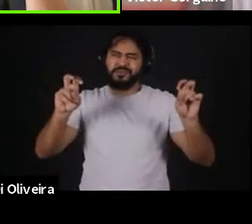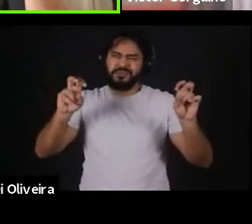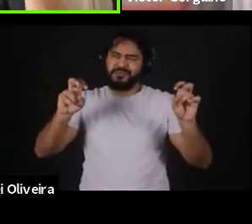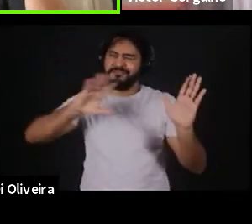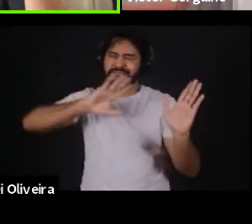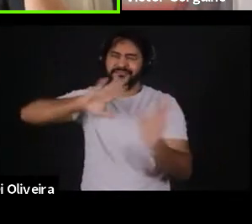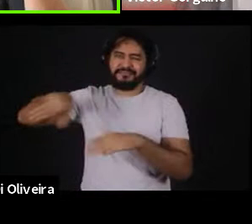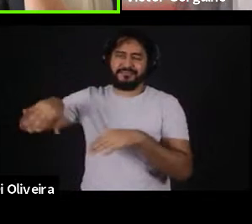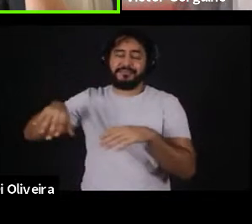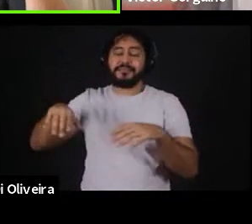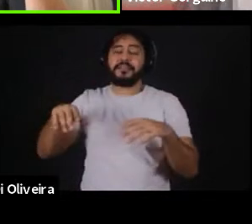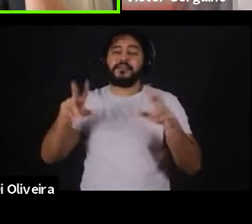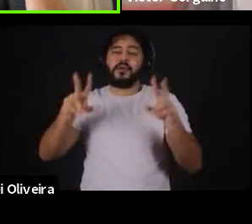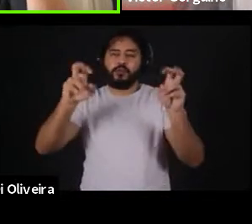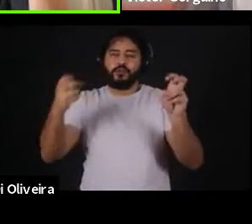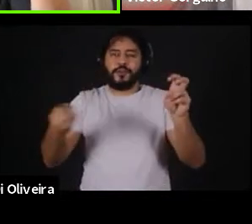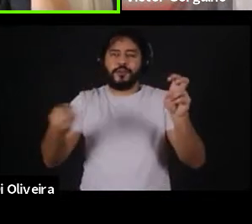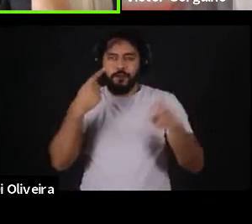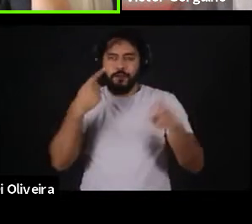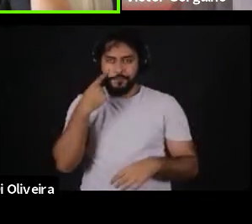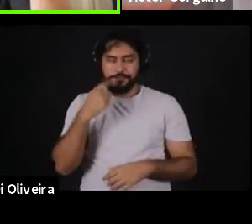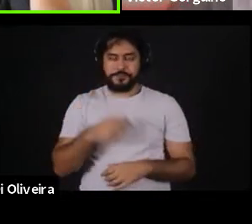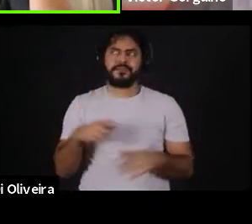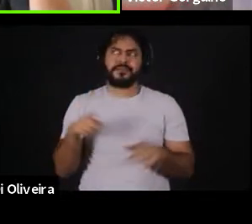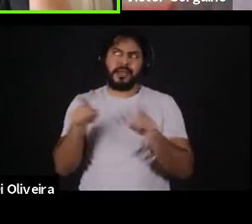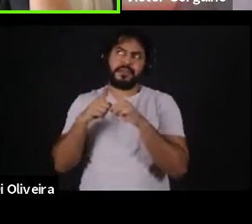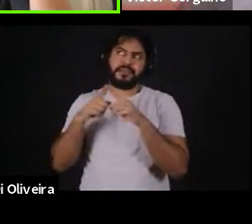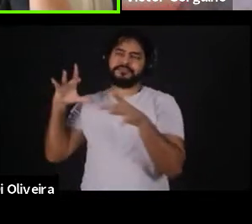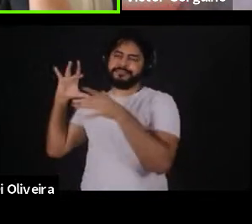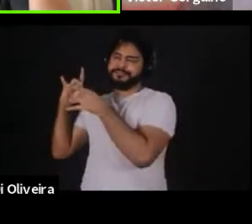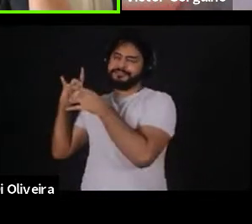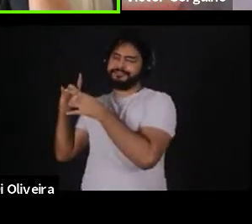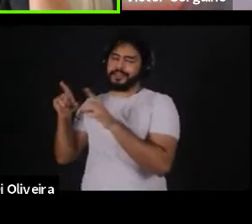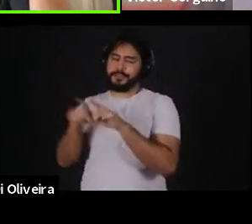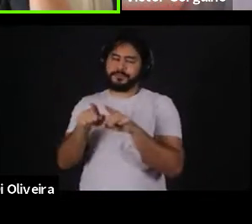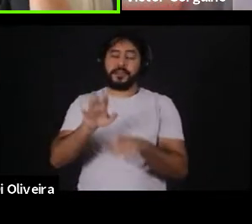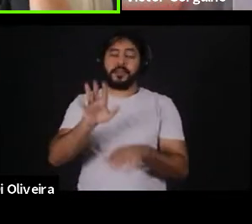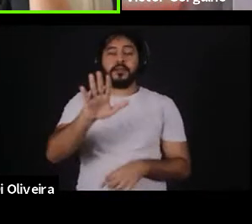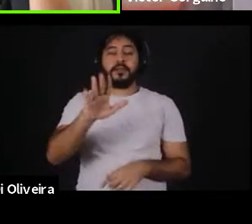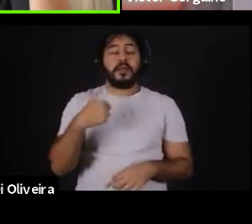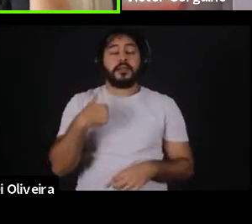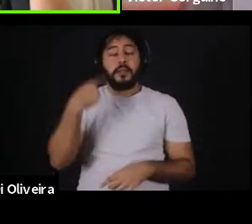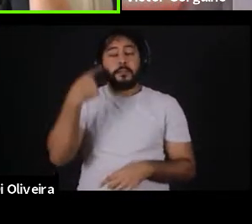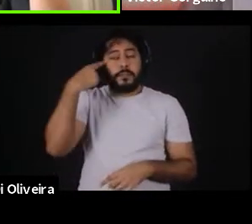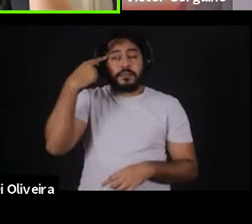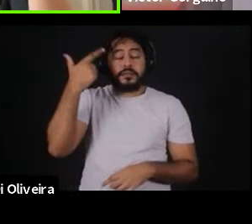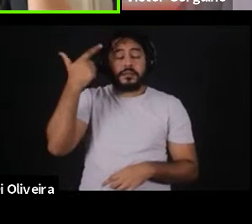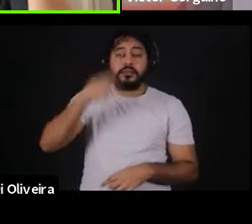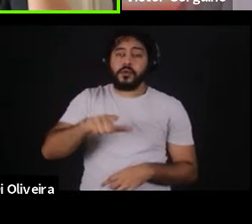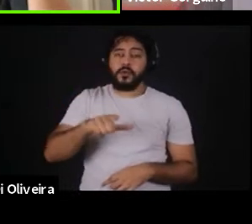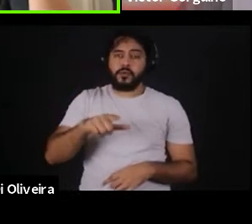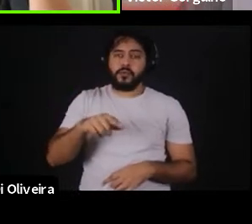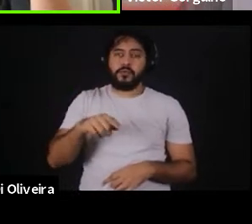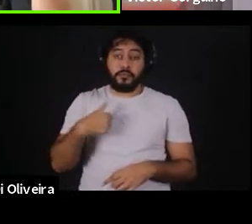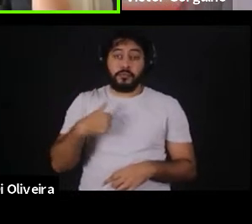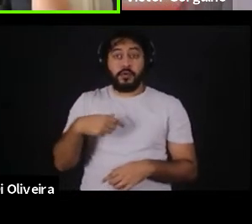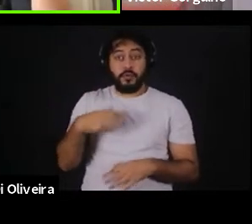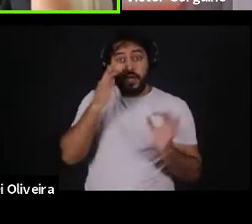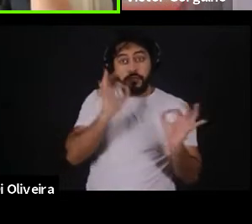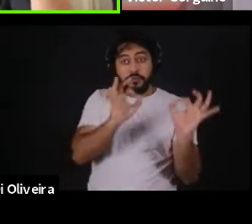também ainda dentro do assunto, que é o seguinte: eu fiquei pensando aqui de novo, né, na relação. Eu só vi o trabalho de